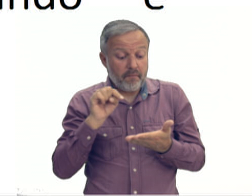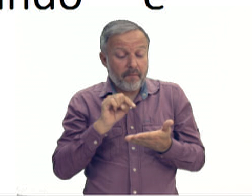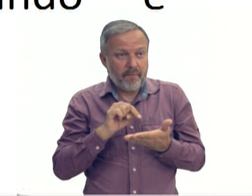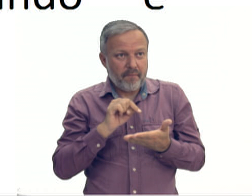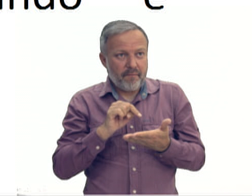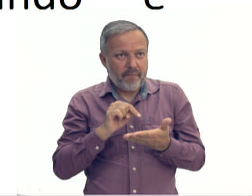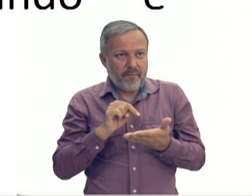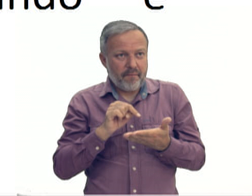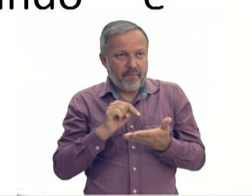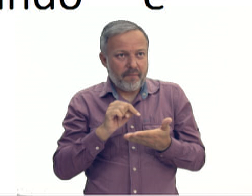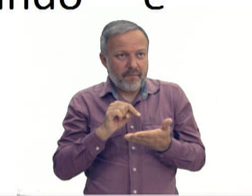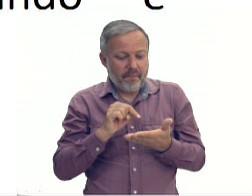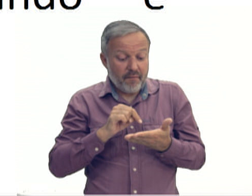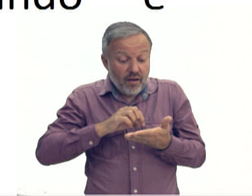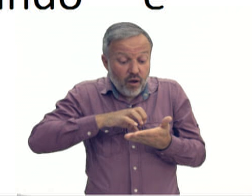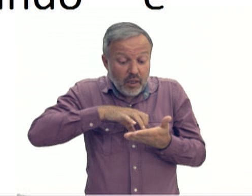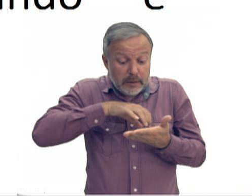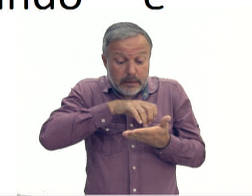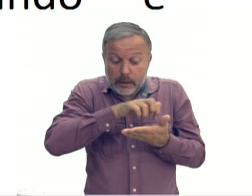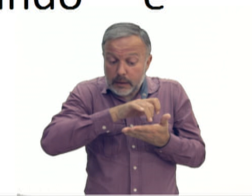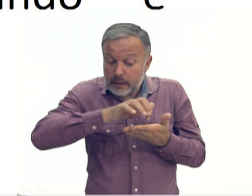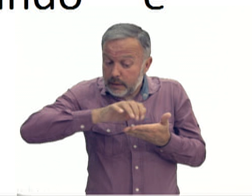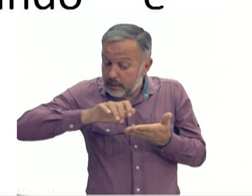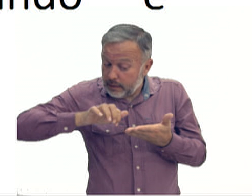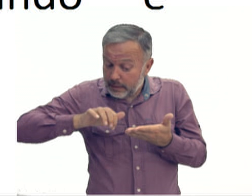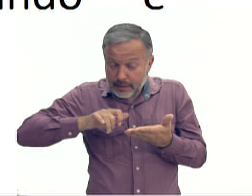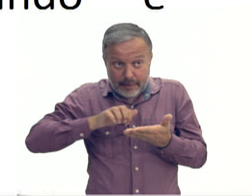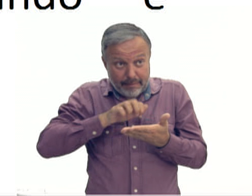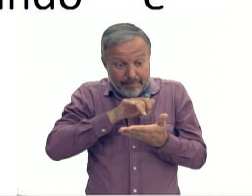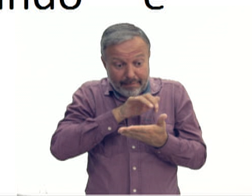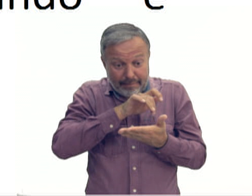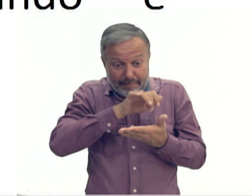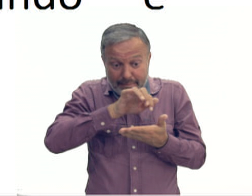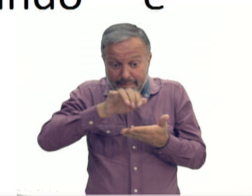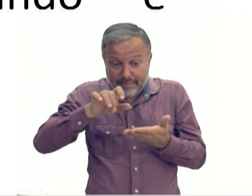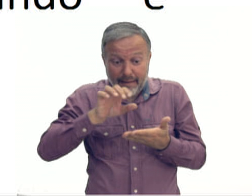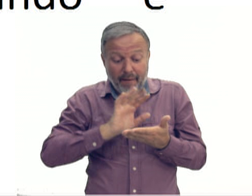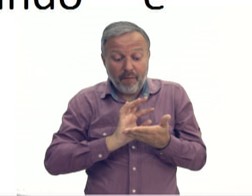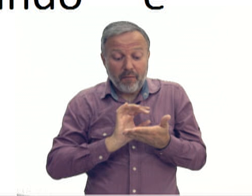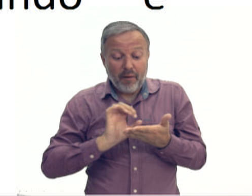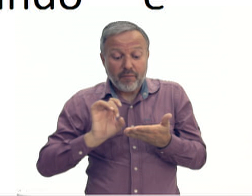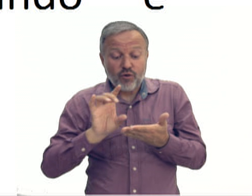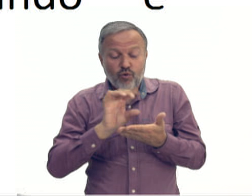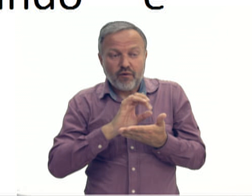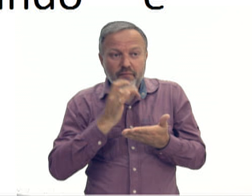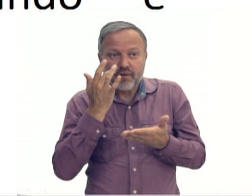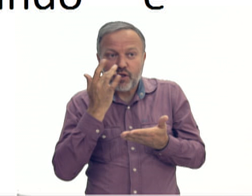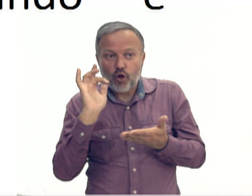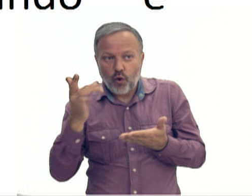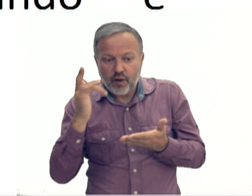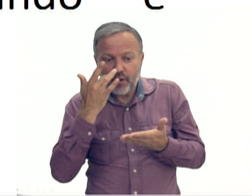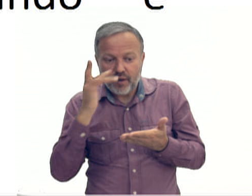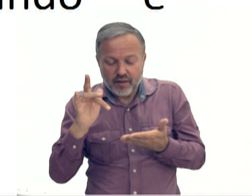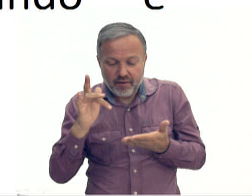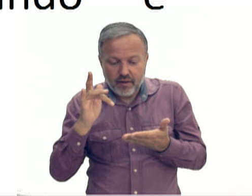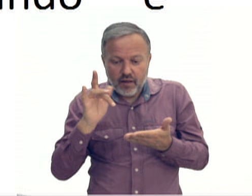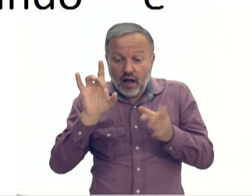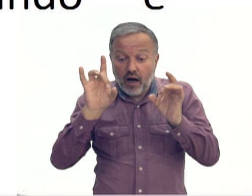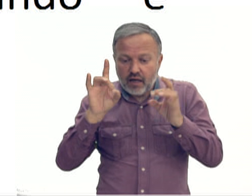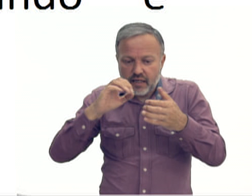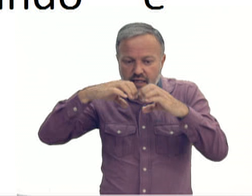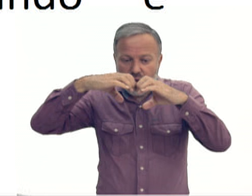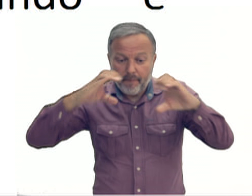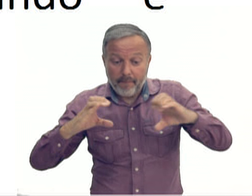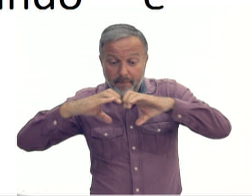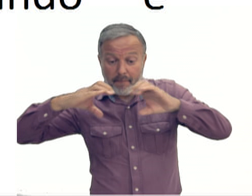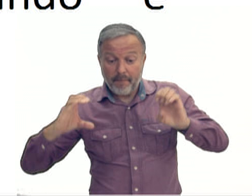A abóbora estava recheada de pepitas de ouro. A cada abóbora aberta, Obará ficava mais